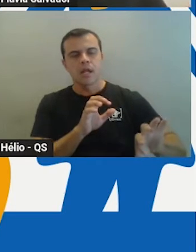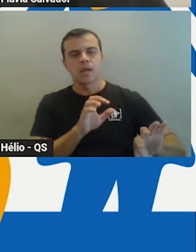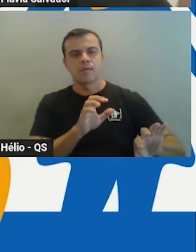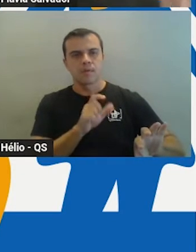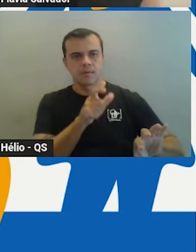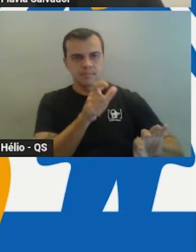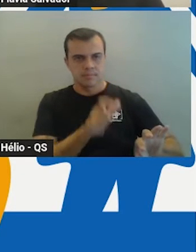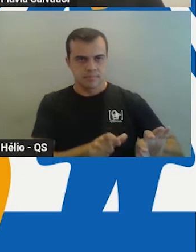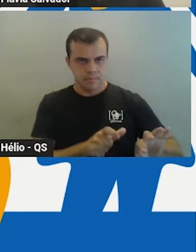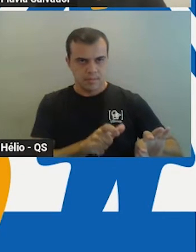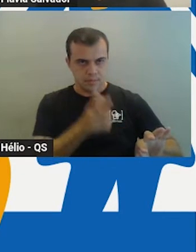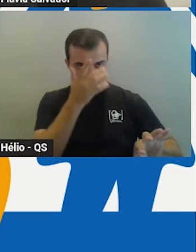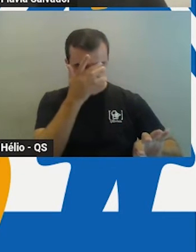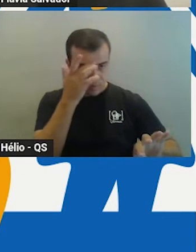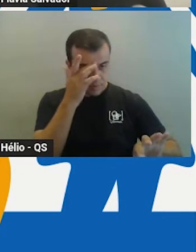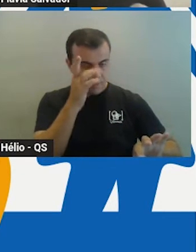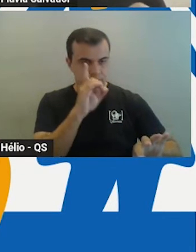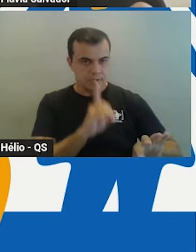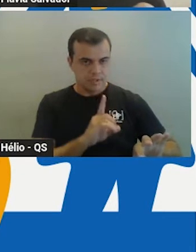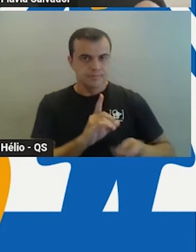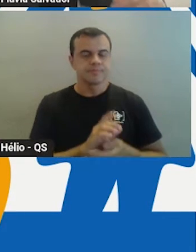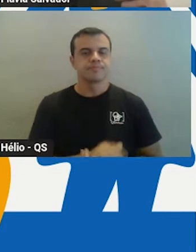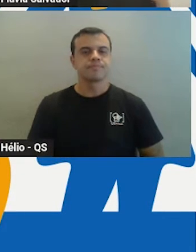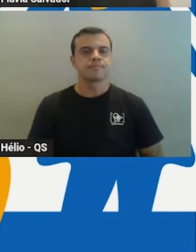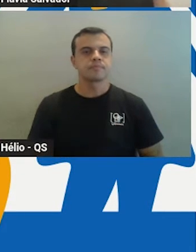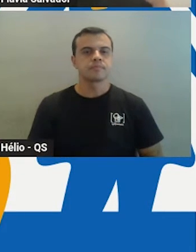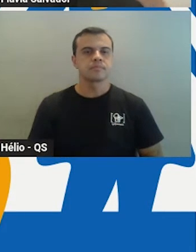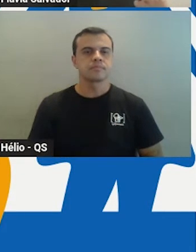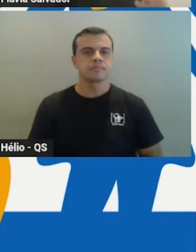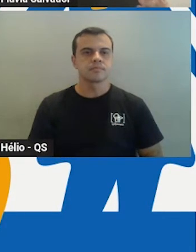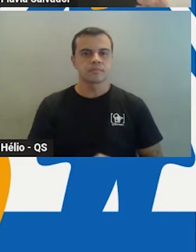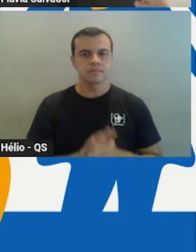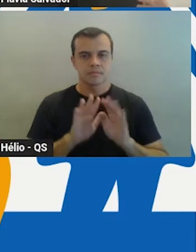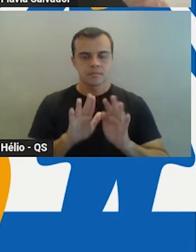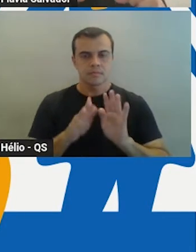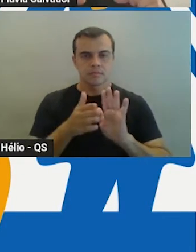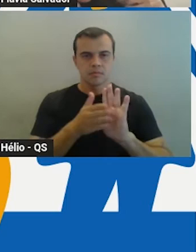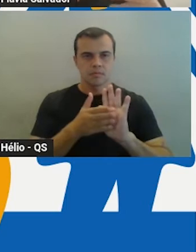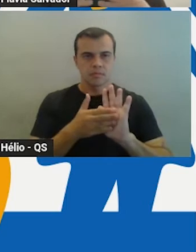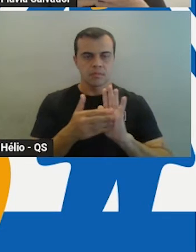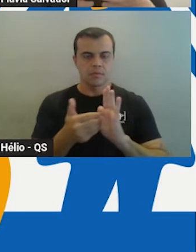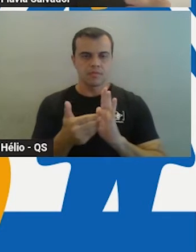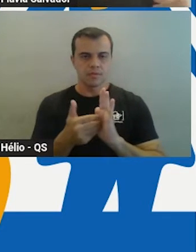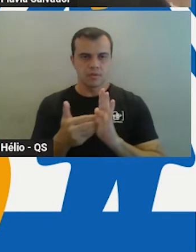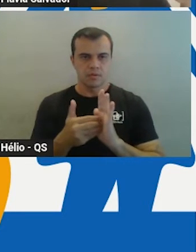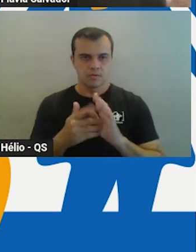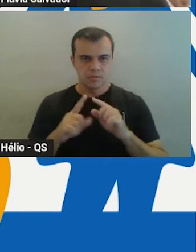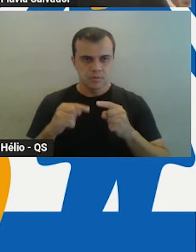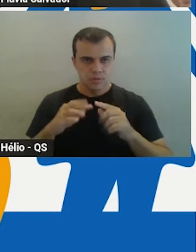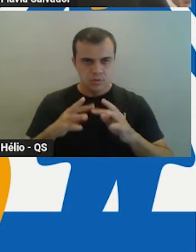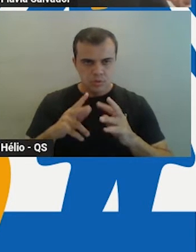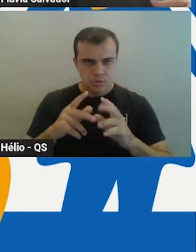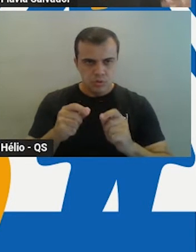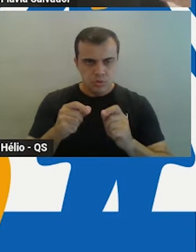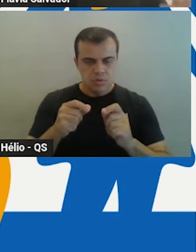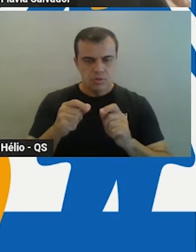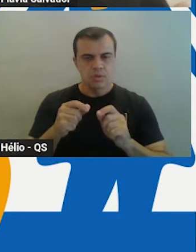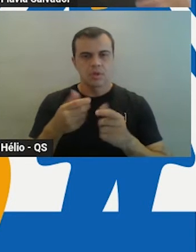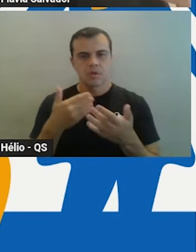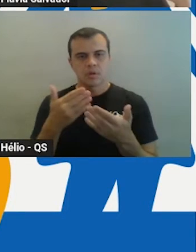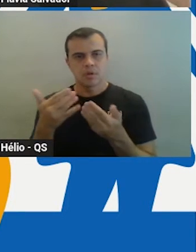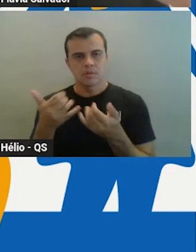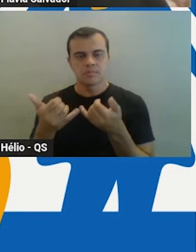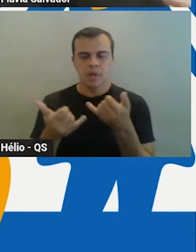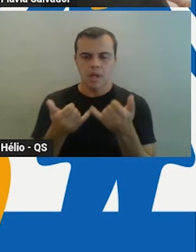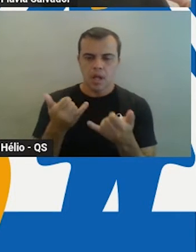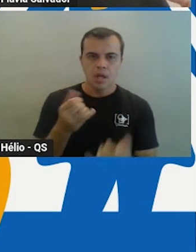às pessoas com deficiência. Mas essa proposta final, depois de todas essas rodadas feitas de